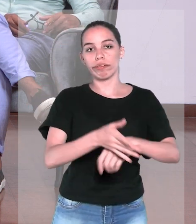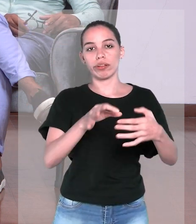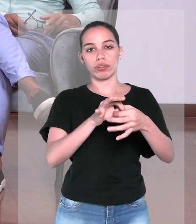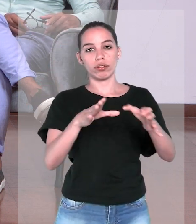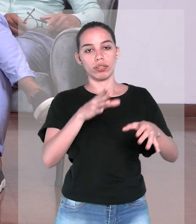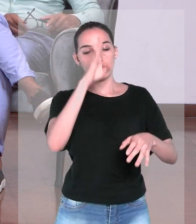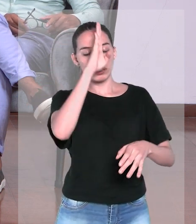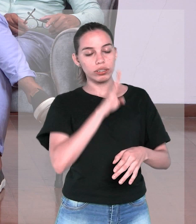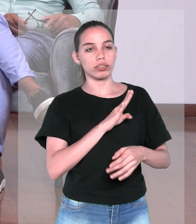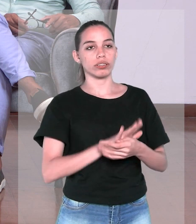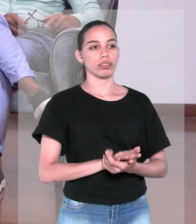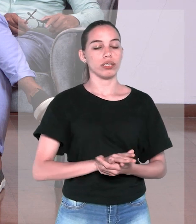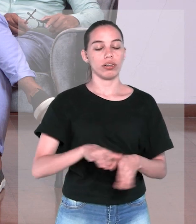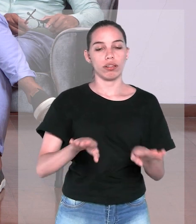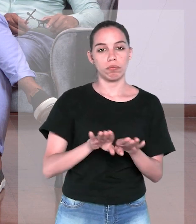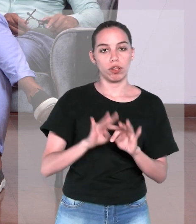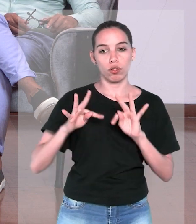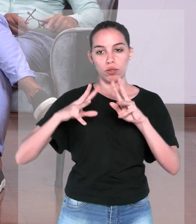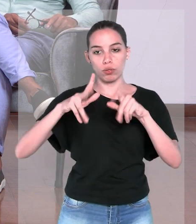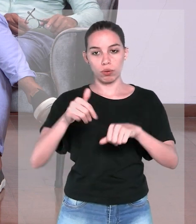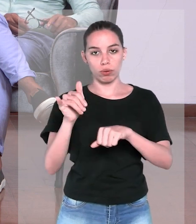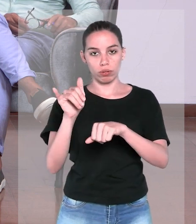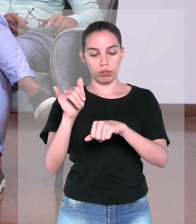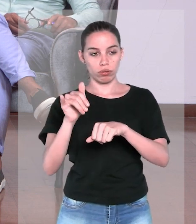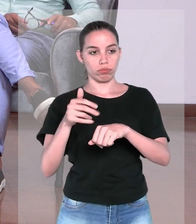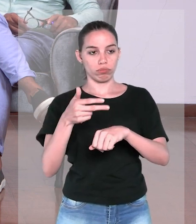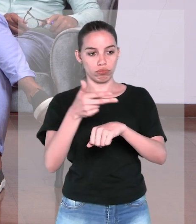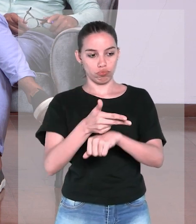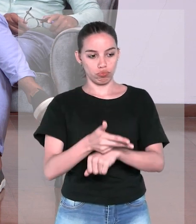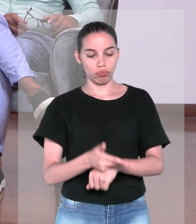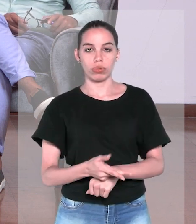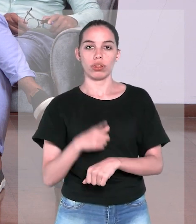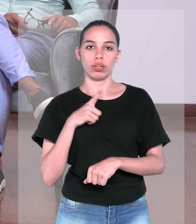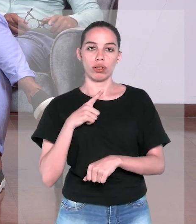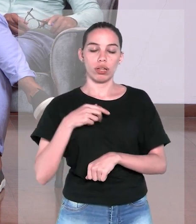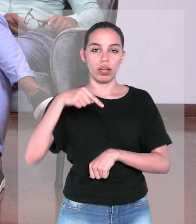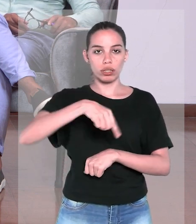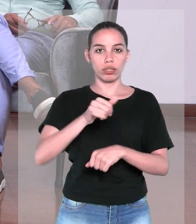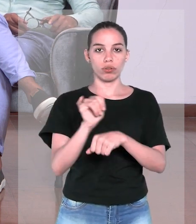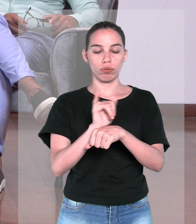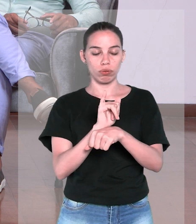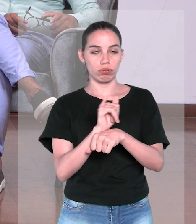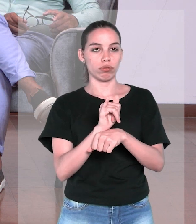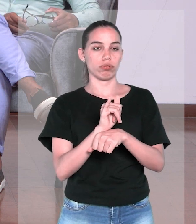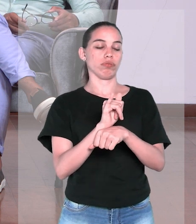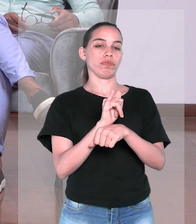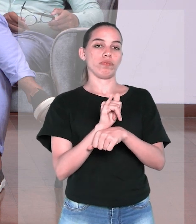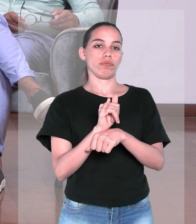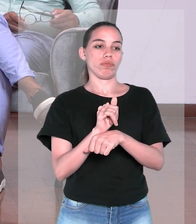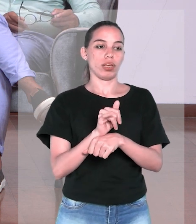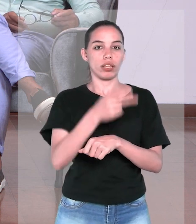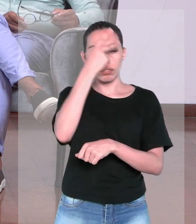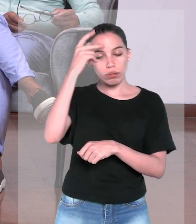um palco de piso de madeira. Eles estão em frente a uma parede branca e à frente deles há duas mesas